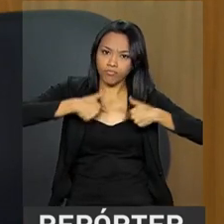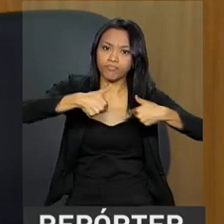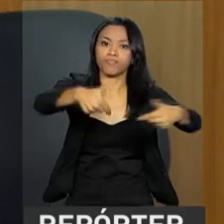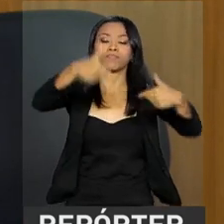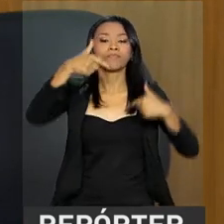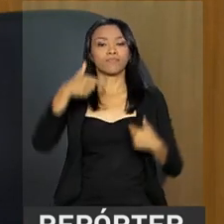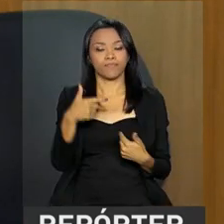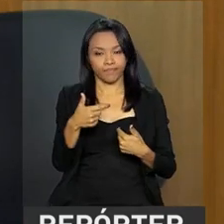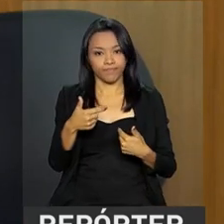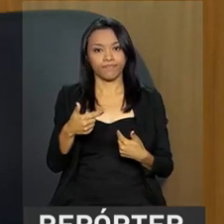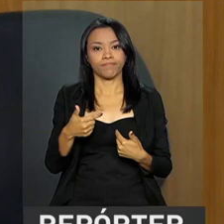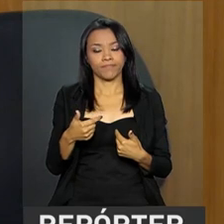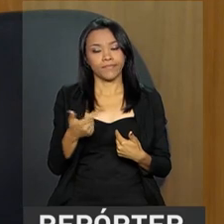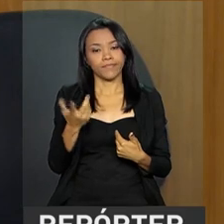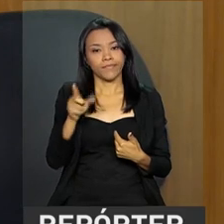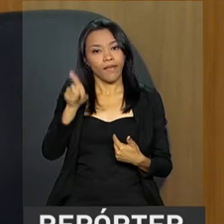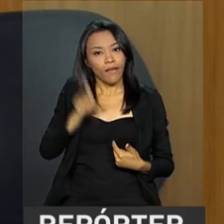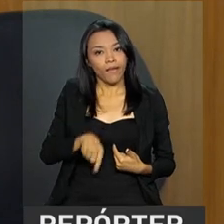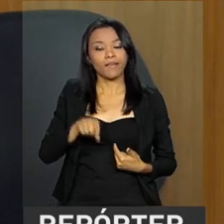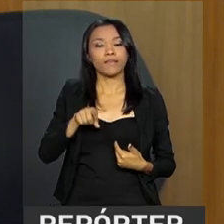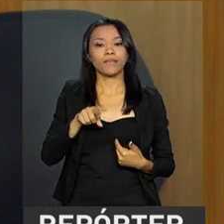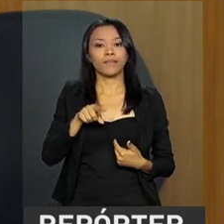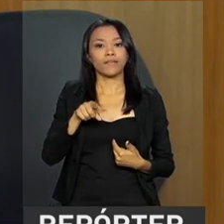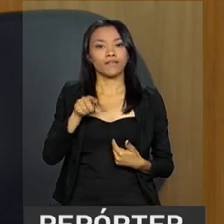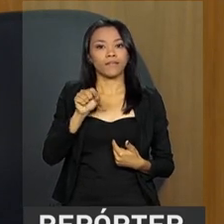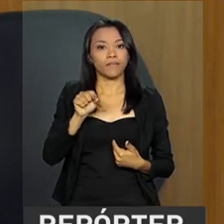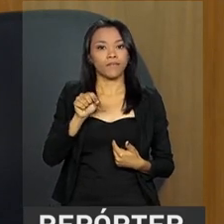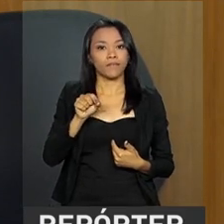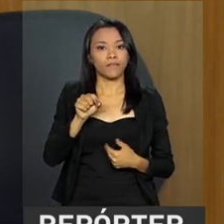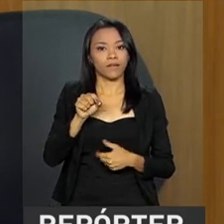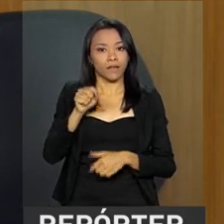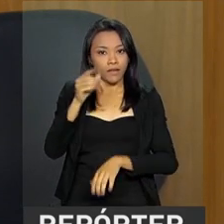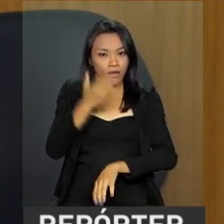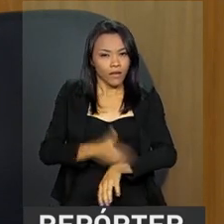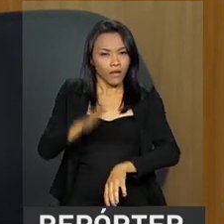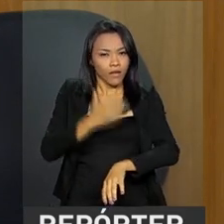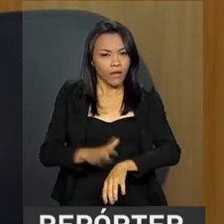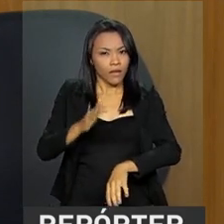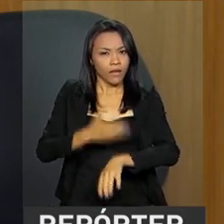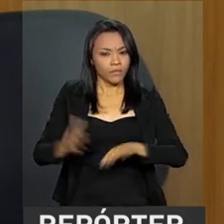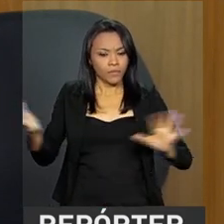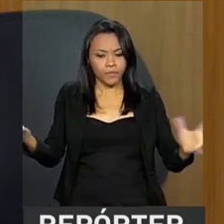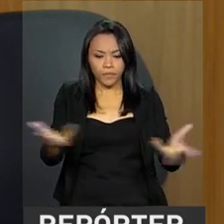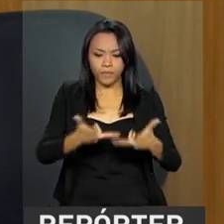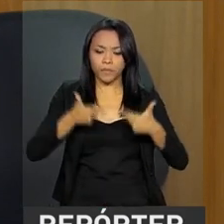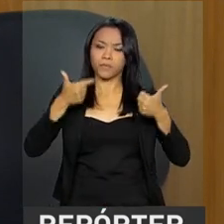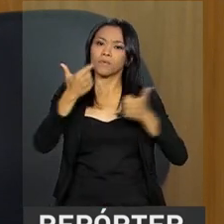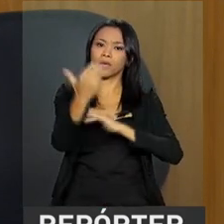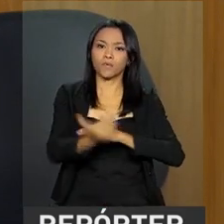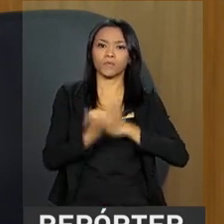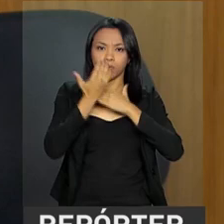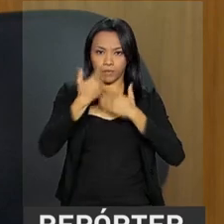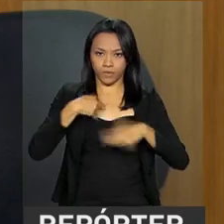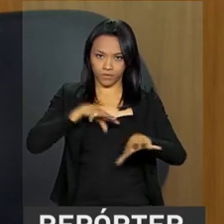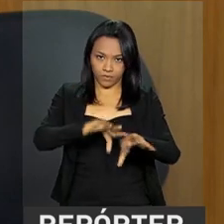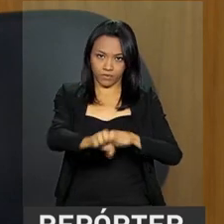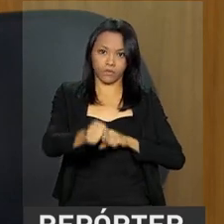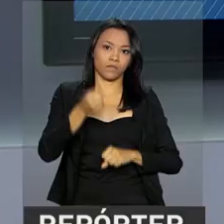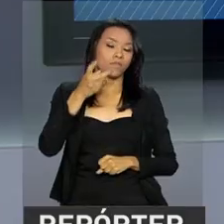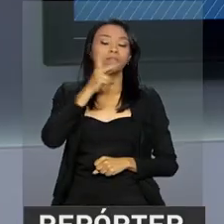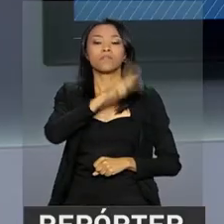consideração é justamente que a prática produz a diferença do ponto de vista de de formação de